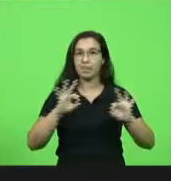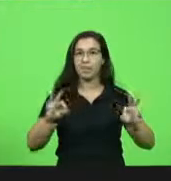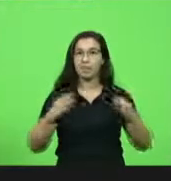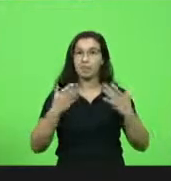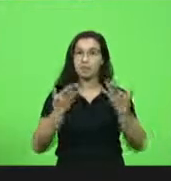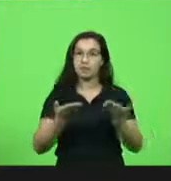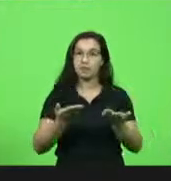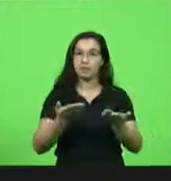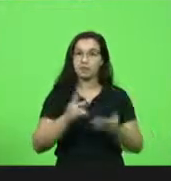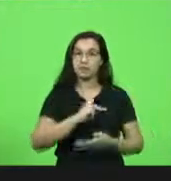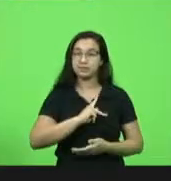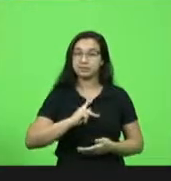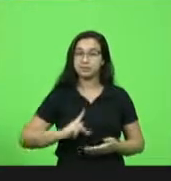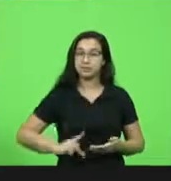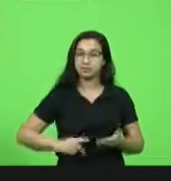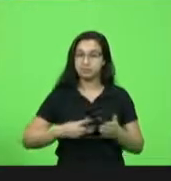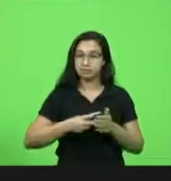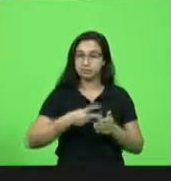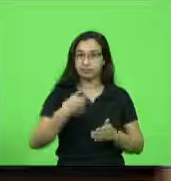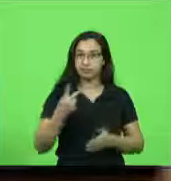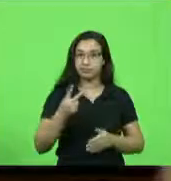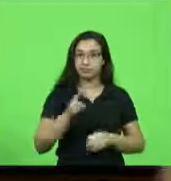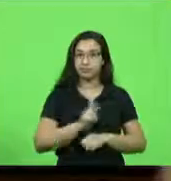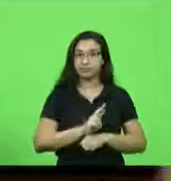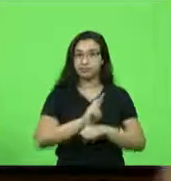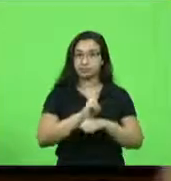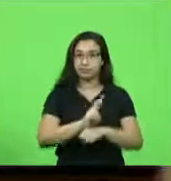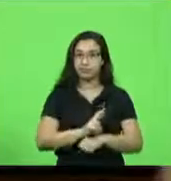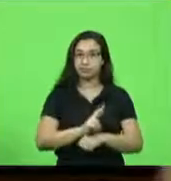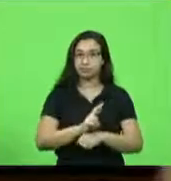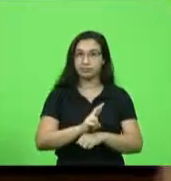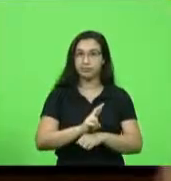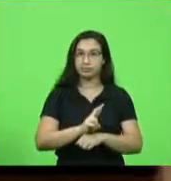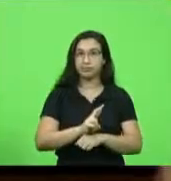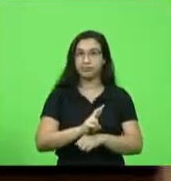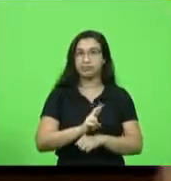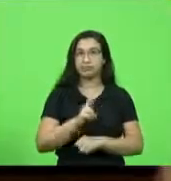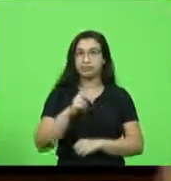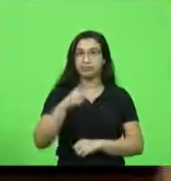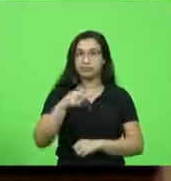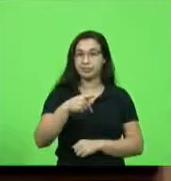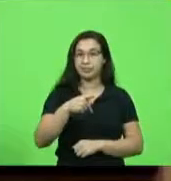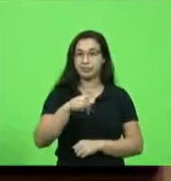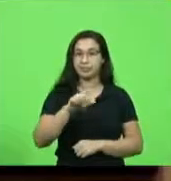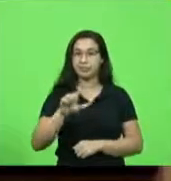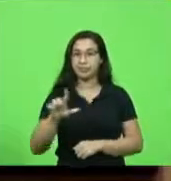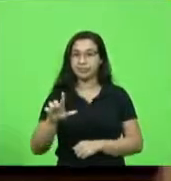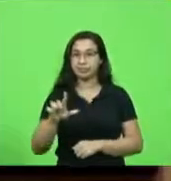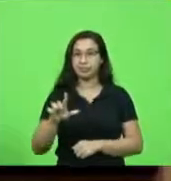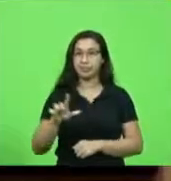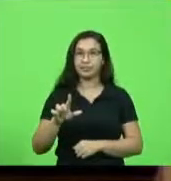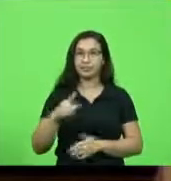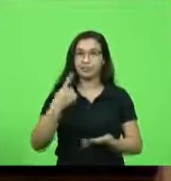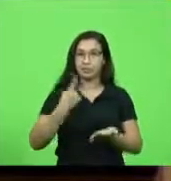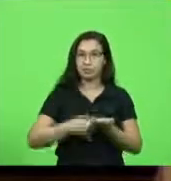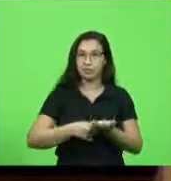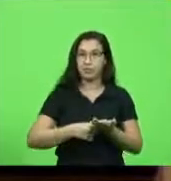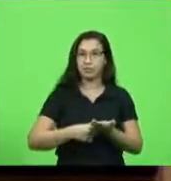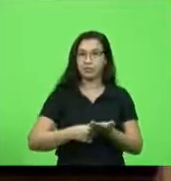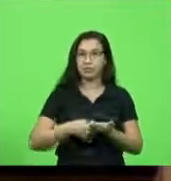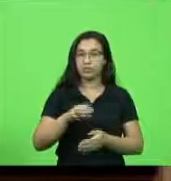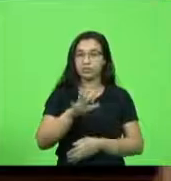na vice-presidência, representando o Partido Liberal, e que, através de um acordo firmado entre